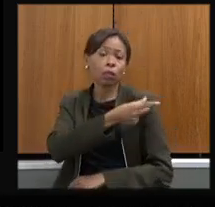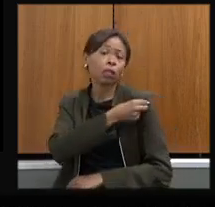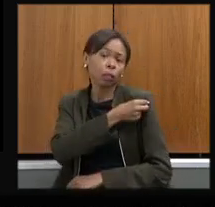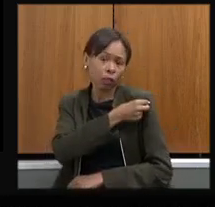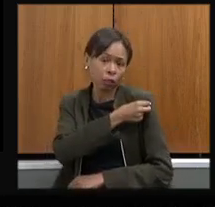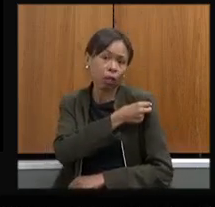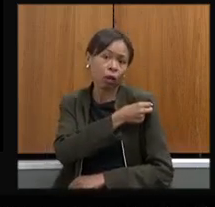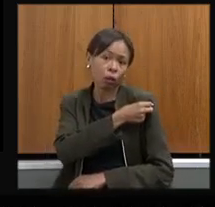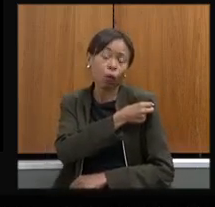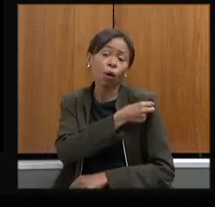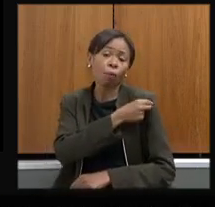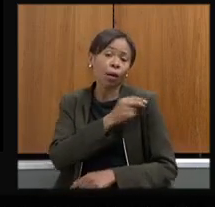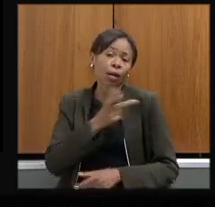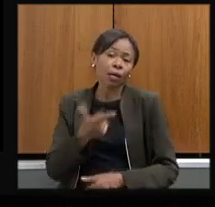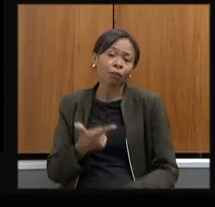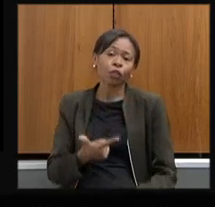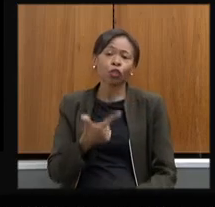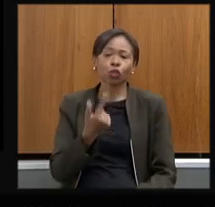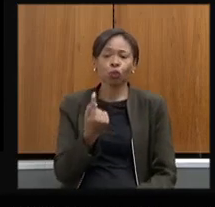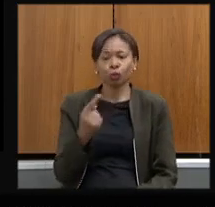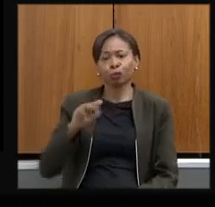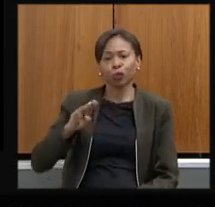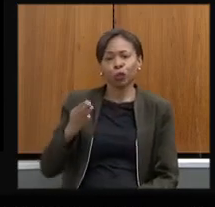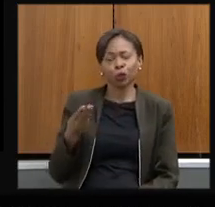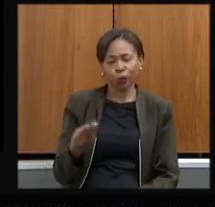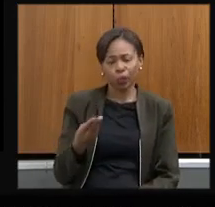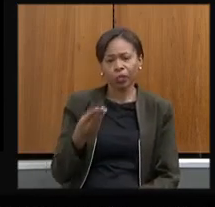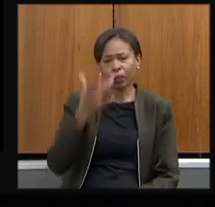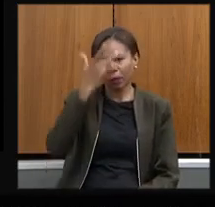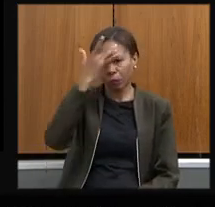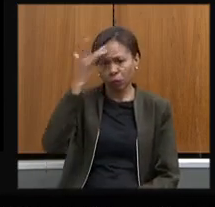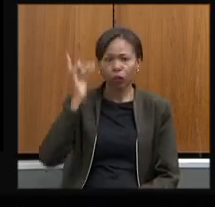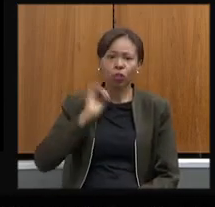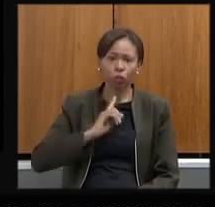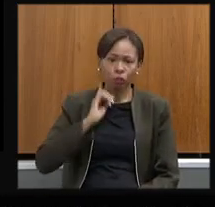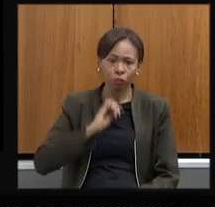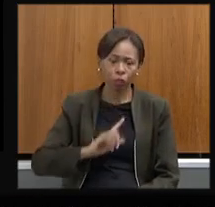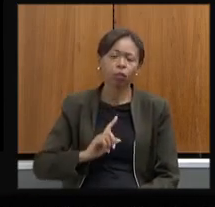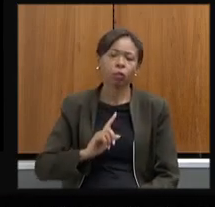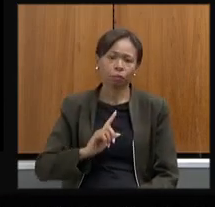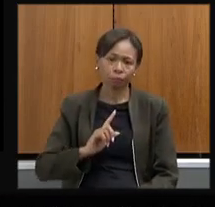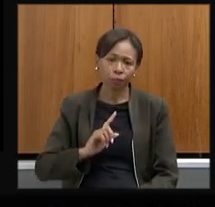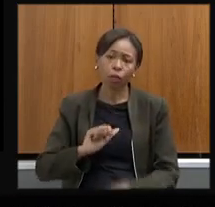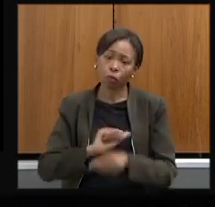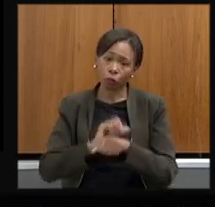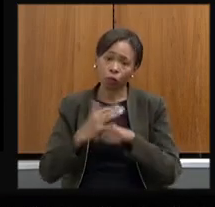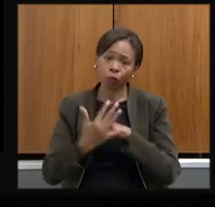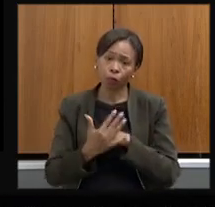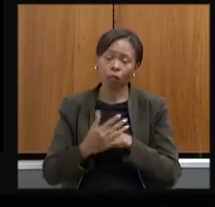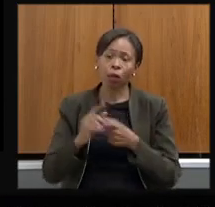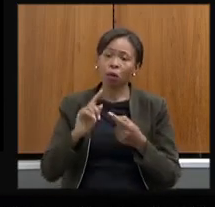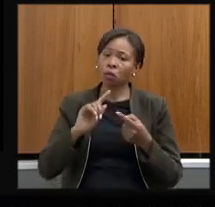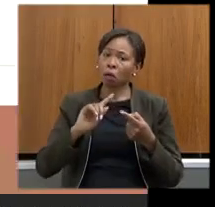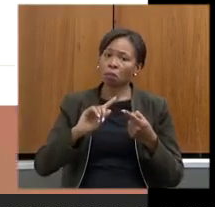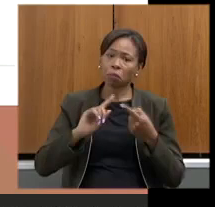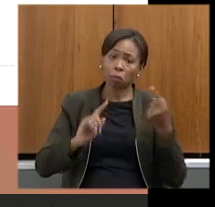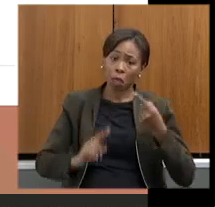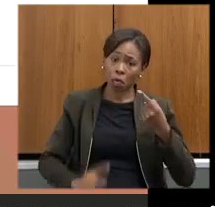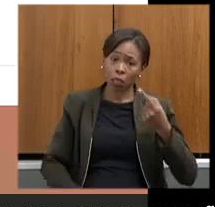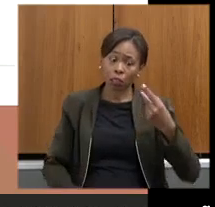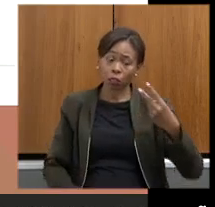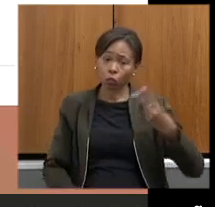cada um dos 21 milhões de Mineiros em relação a cor 2019 seja para dose primeira dose a segunda